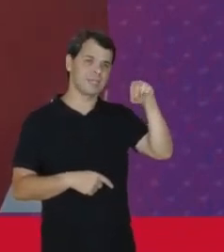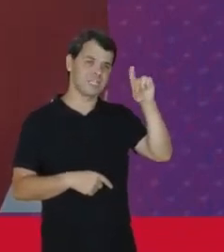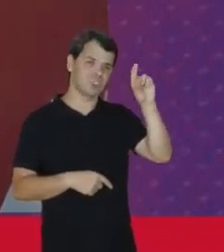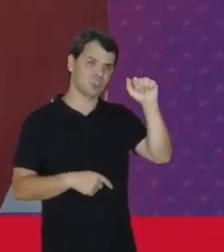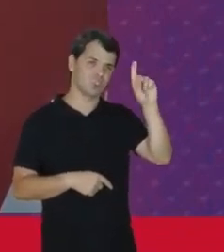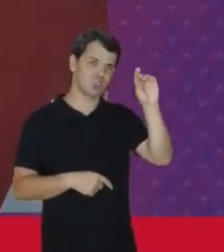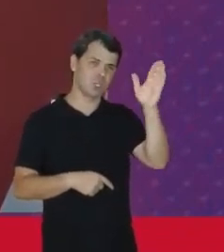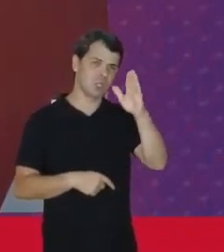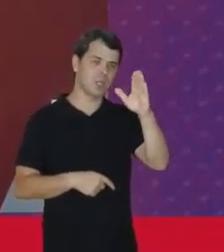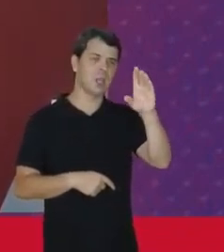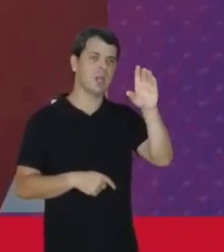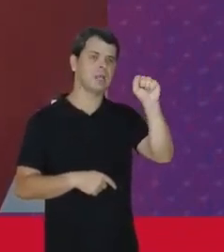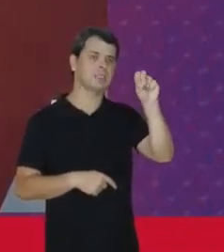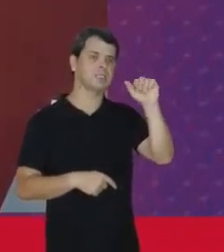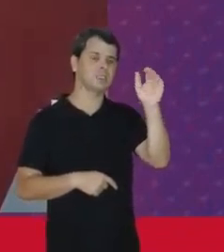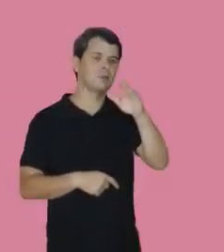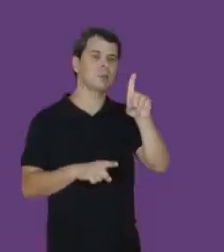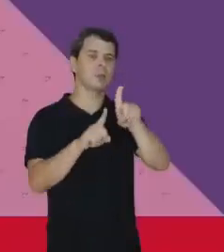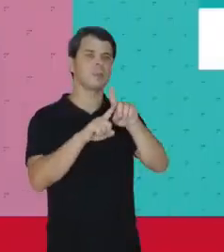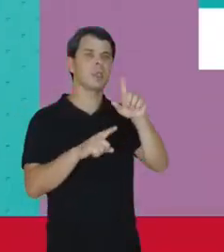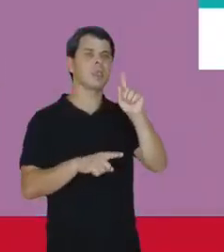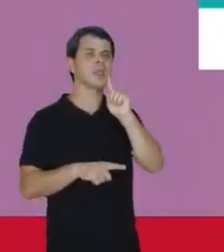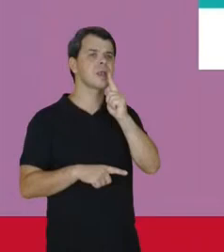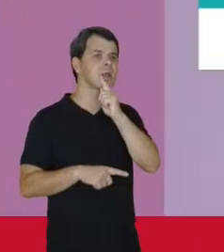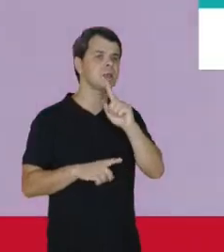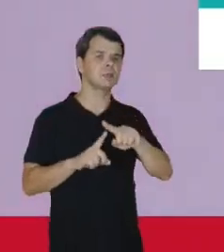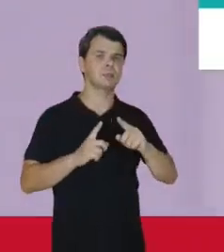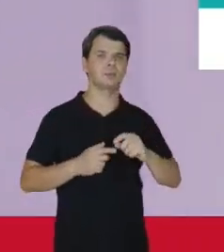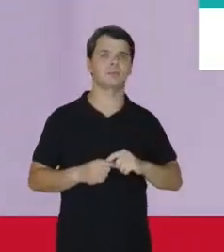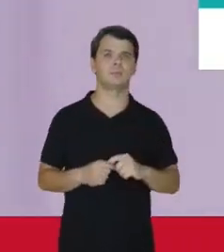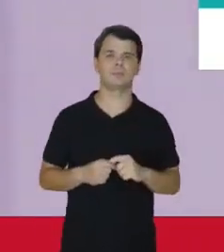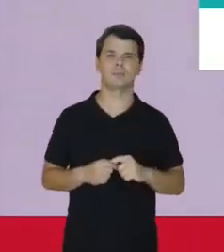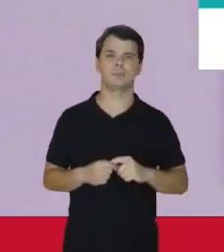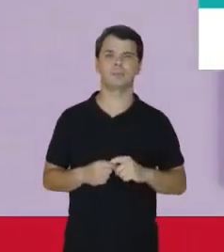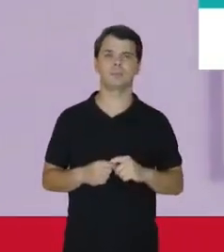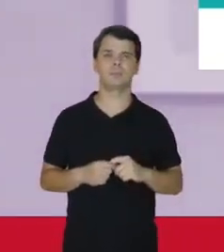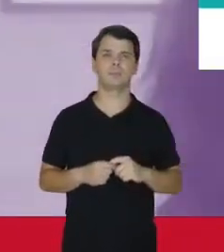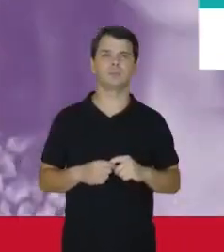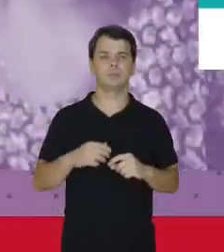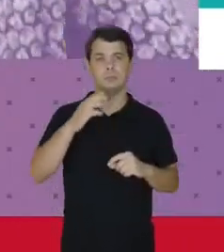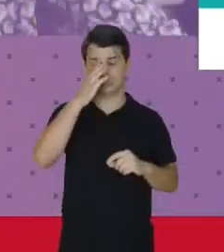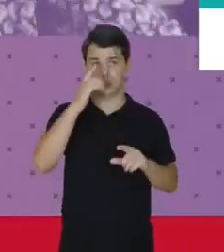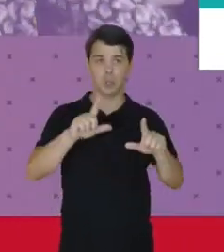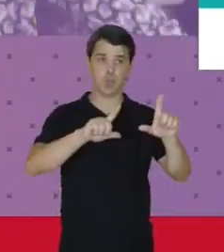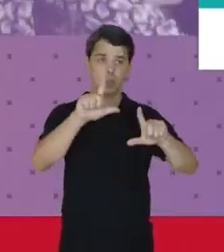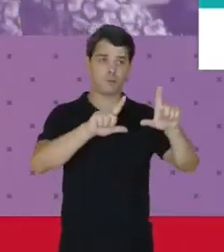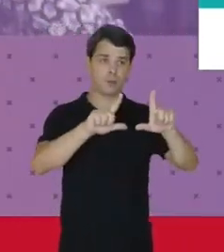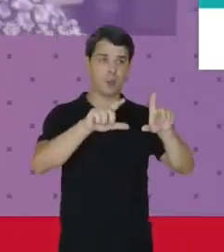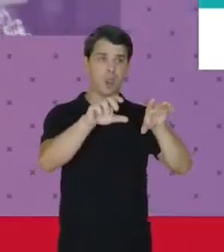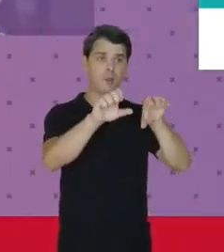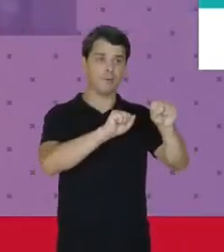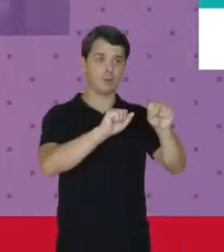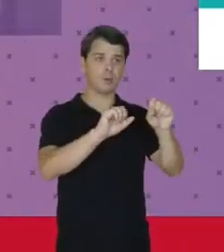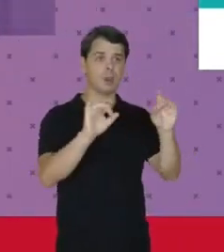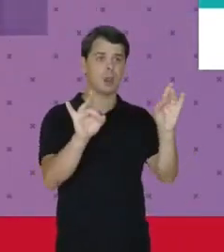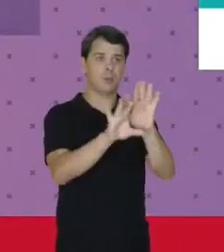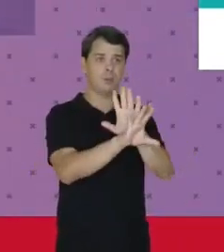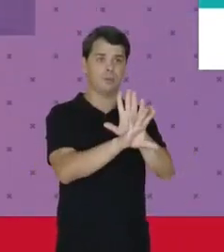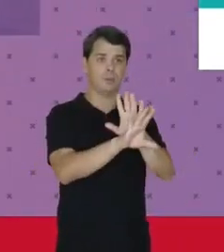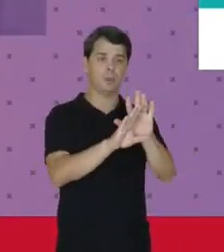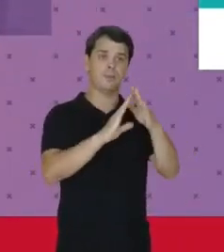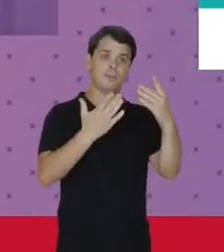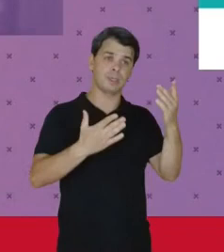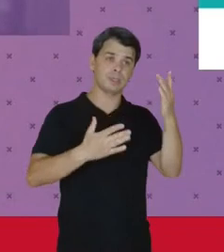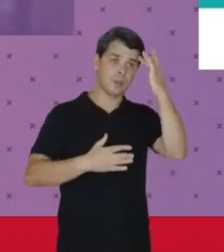construíram um caminho para que eu pudesse chegar até aqui hoje. O TV Elas por Elas Formação de hoje fica por aqui,